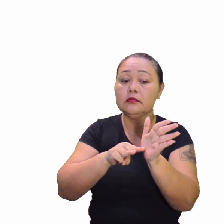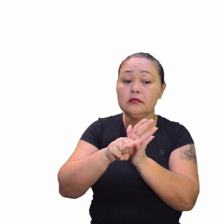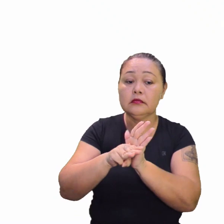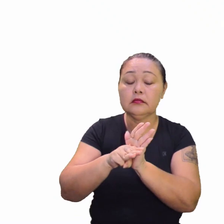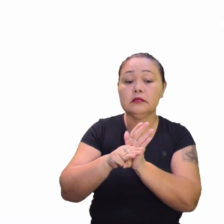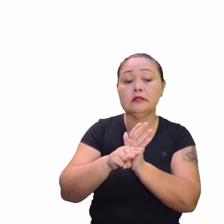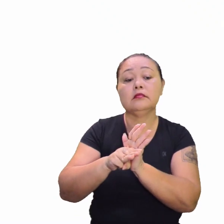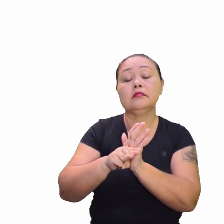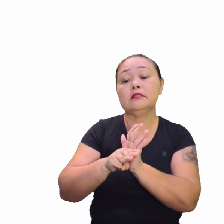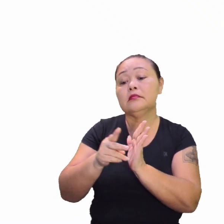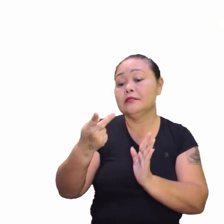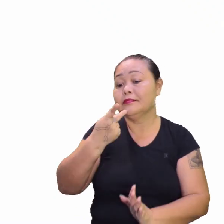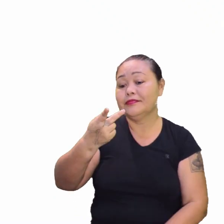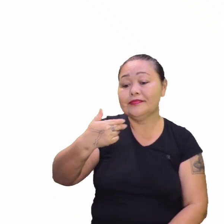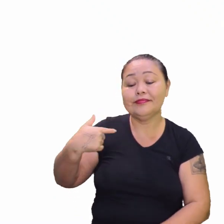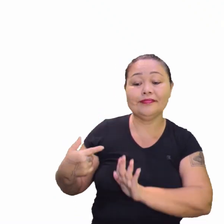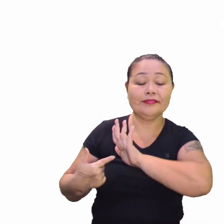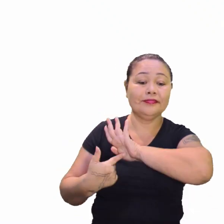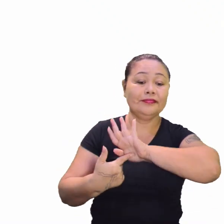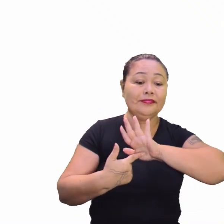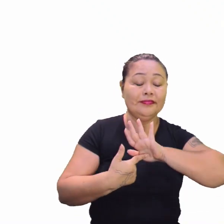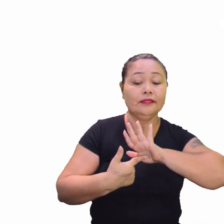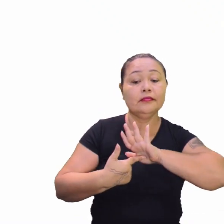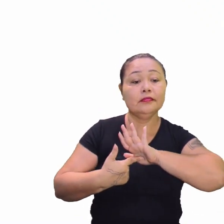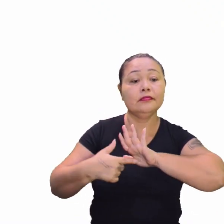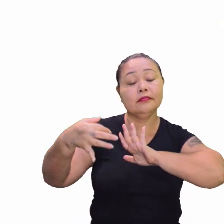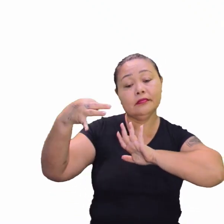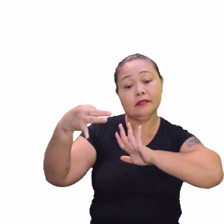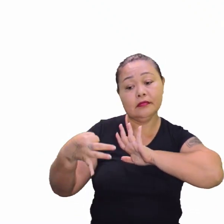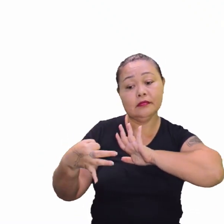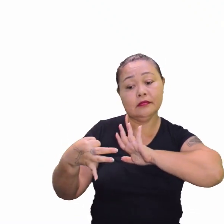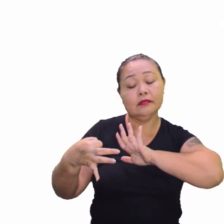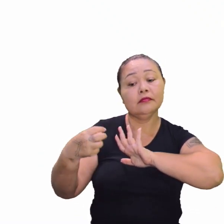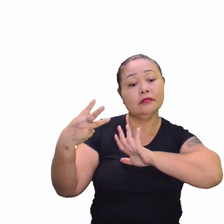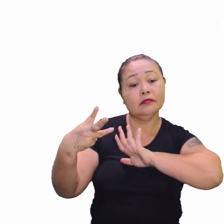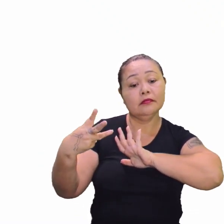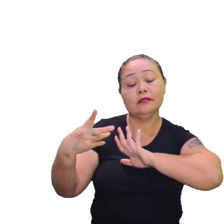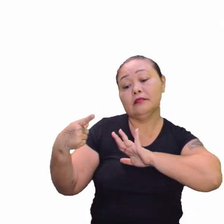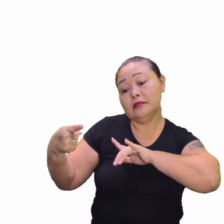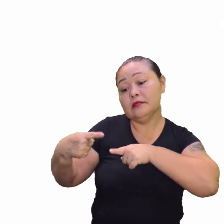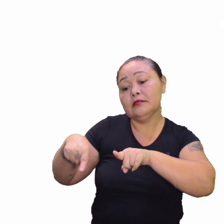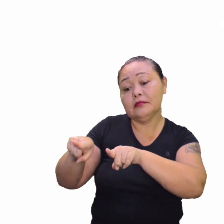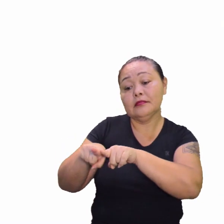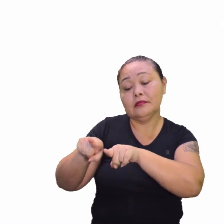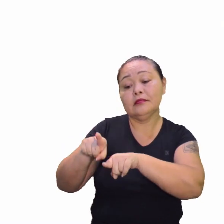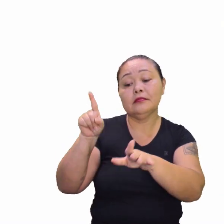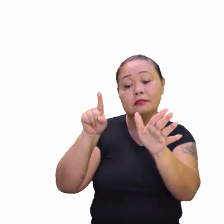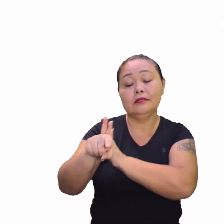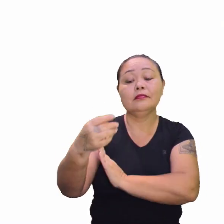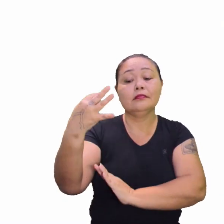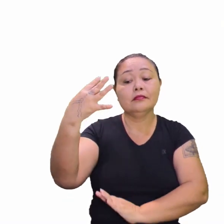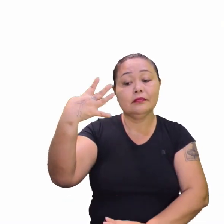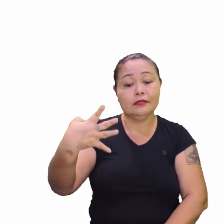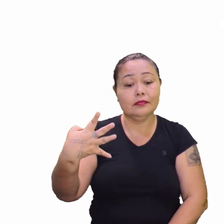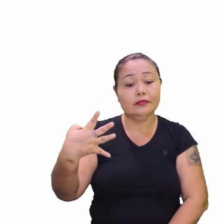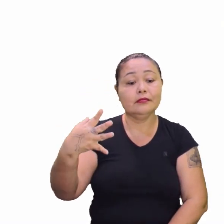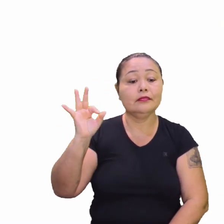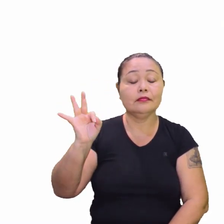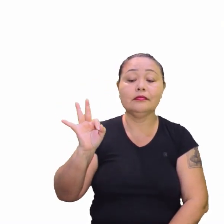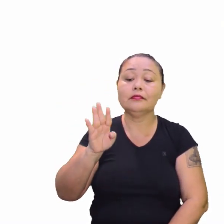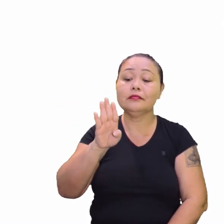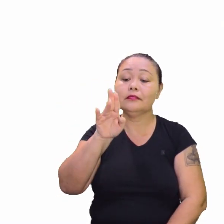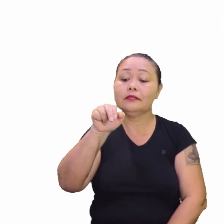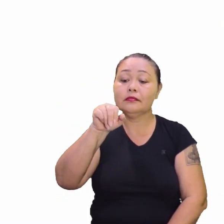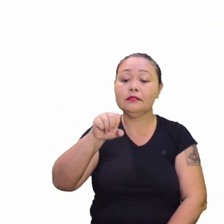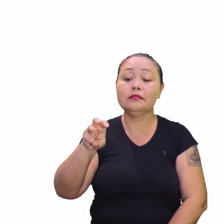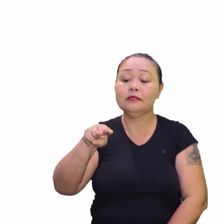Madeira? Agora nós mostramos. Então, se o aluno acertou a 3, ele acertou também a 4, Rogério. Exato. Não é isso? Pronto,